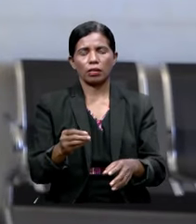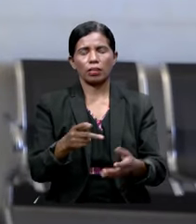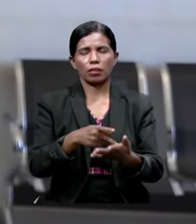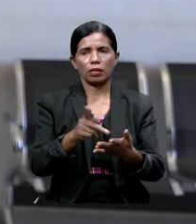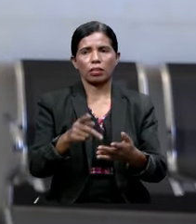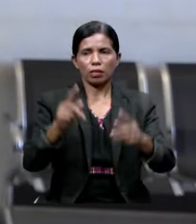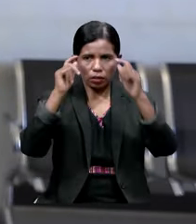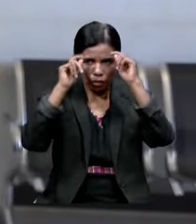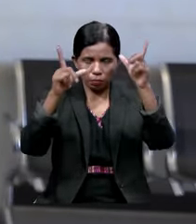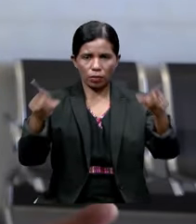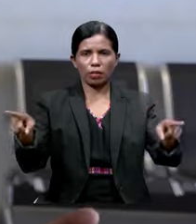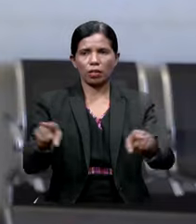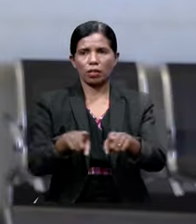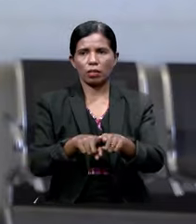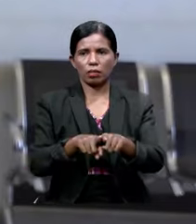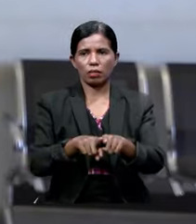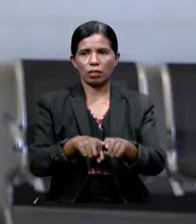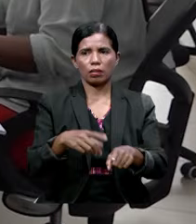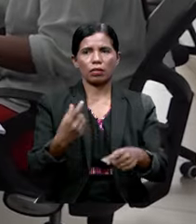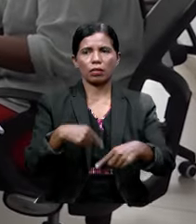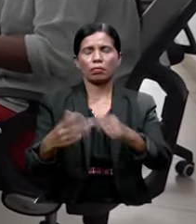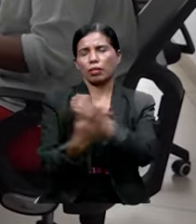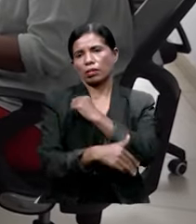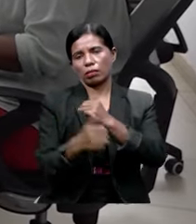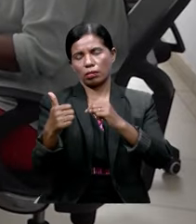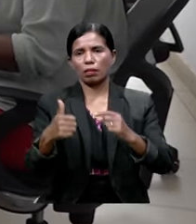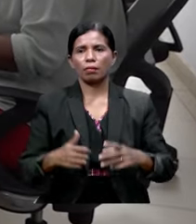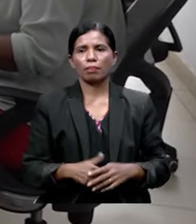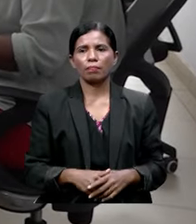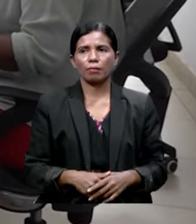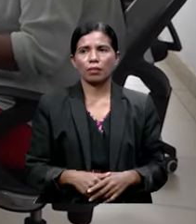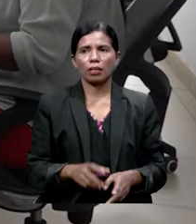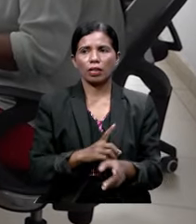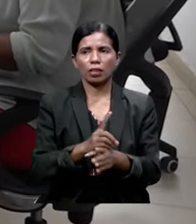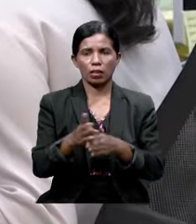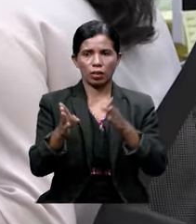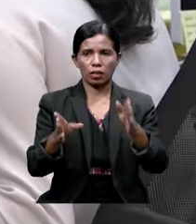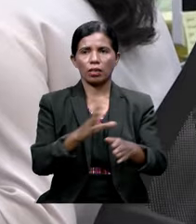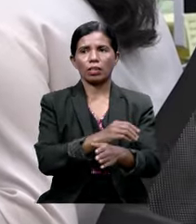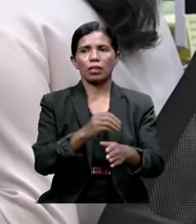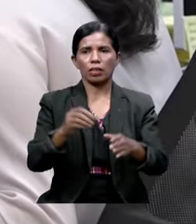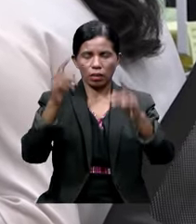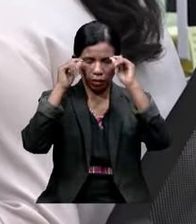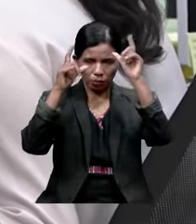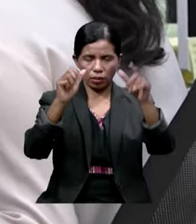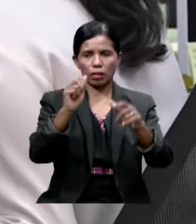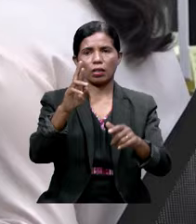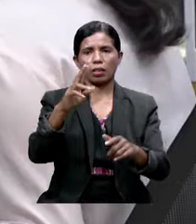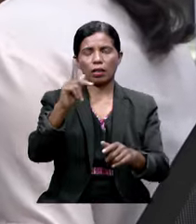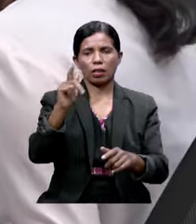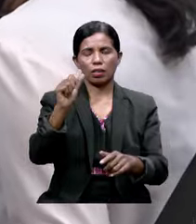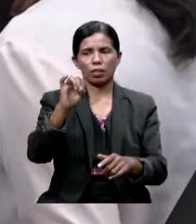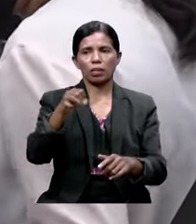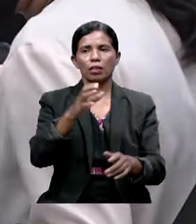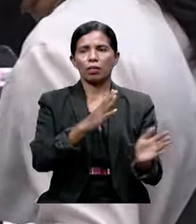Timor nessa jual mahal, é ser uma nação selo. Antes né, diretor Trade Invest Timor-Leste, Arcanjo da Silva Tete,